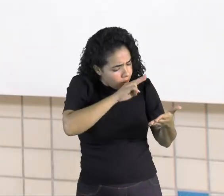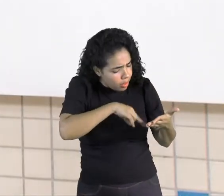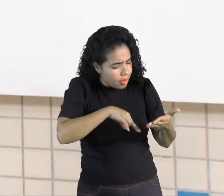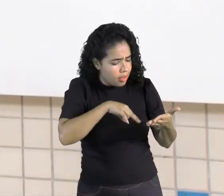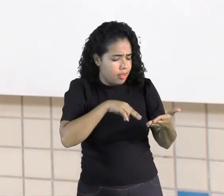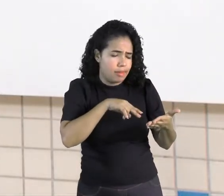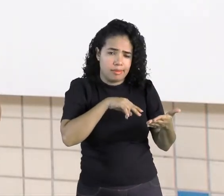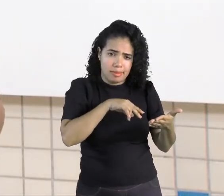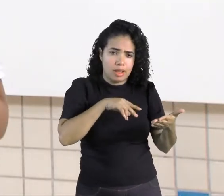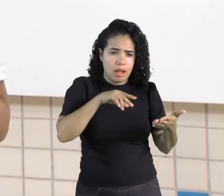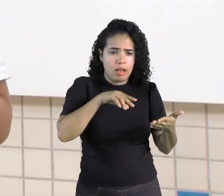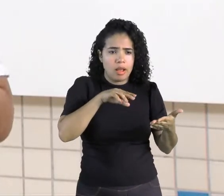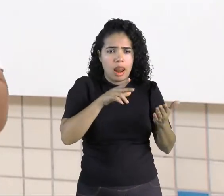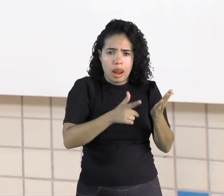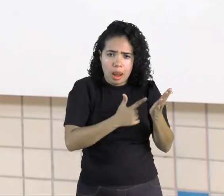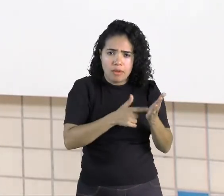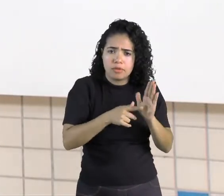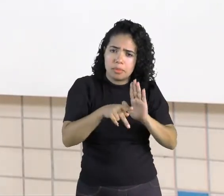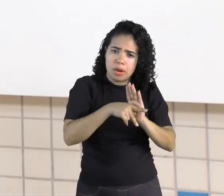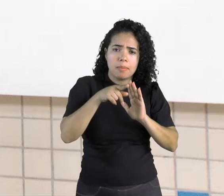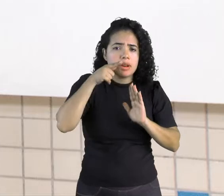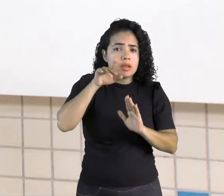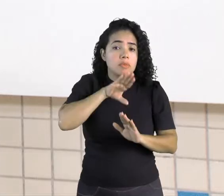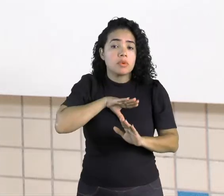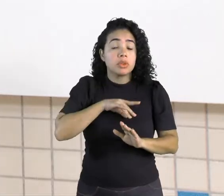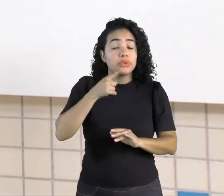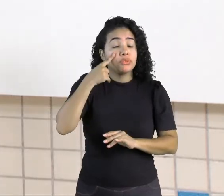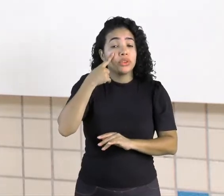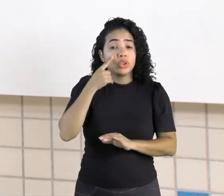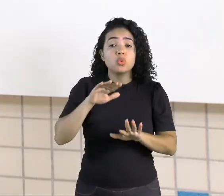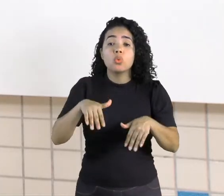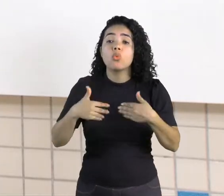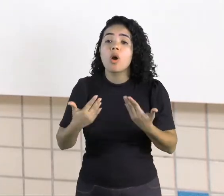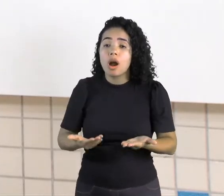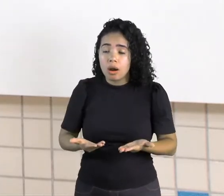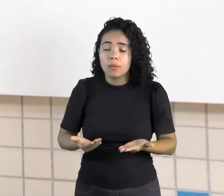textos, e começa a fazer a leitura e vendo quais